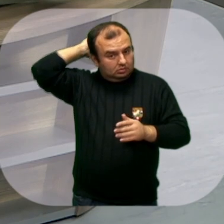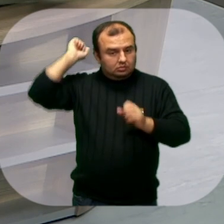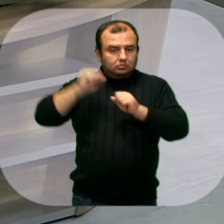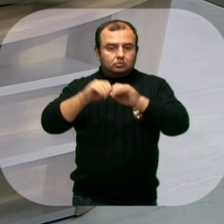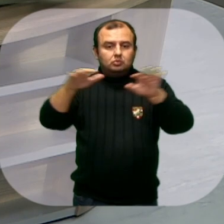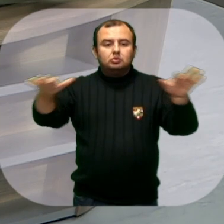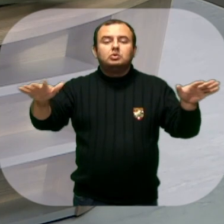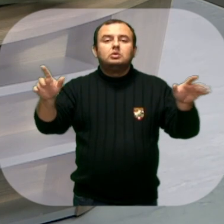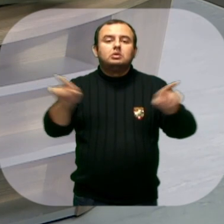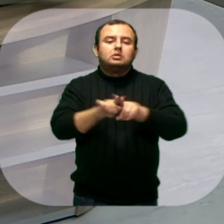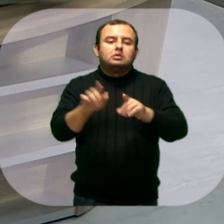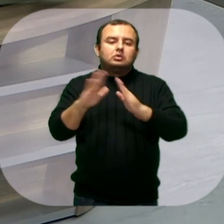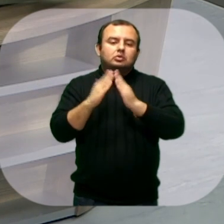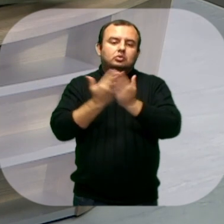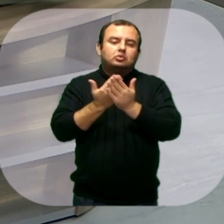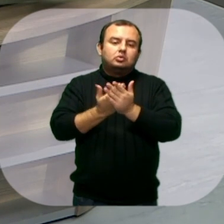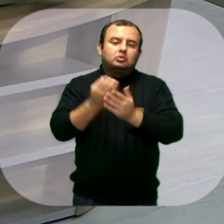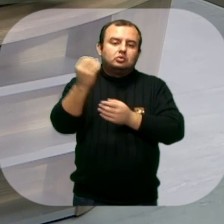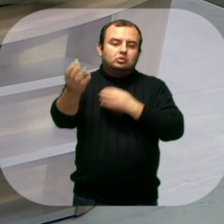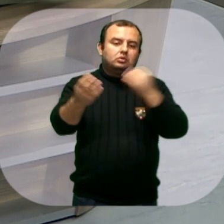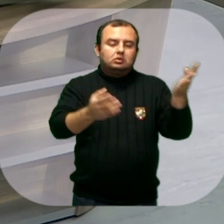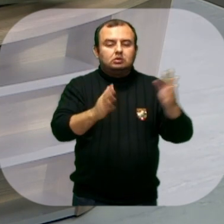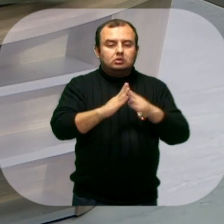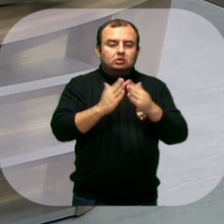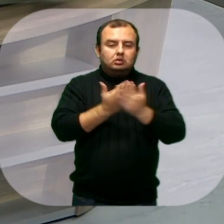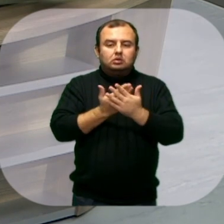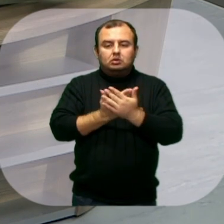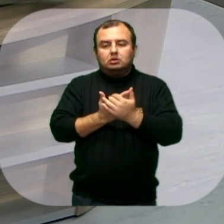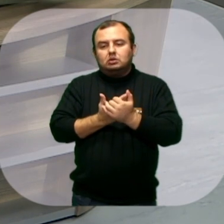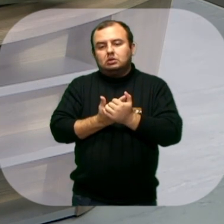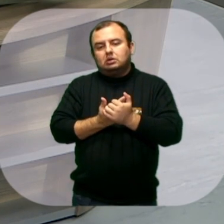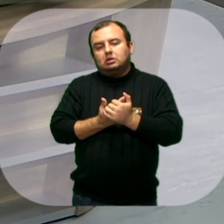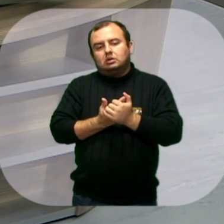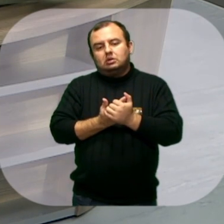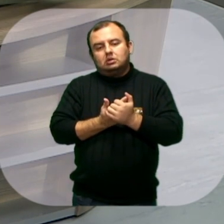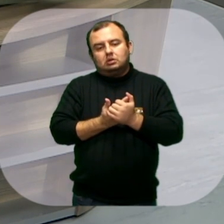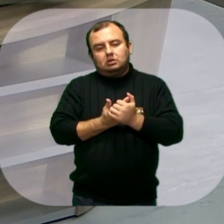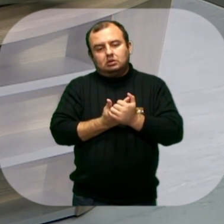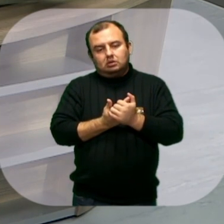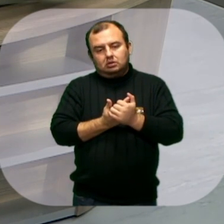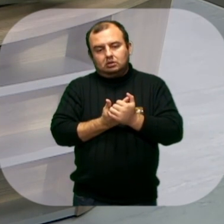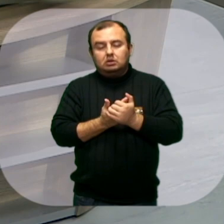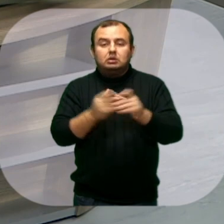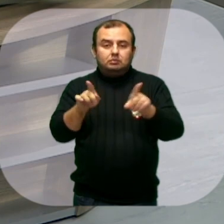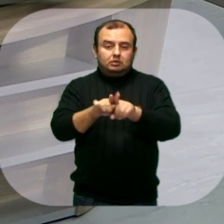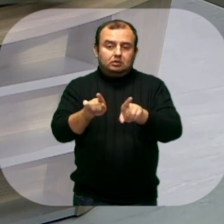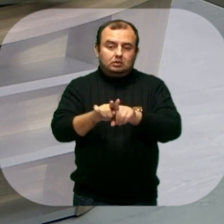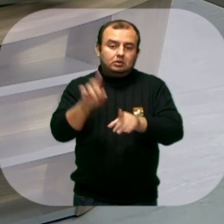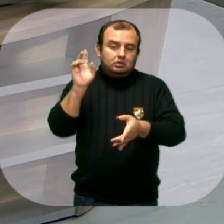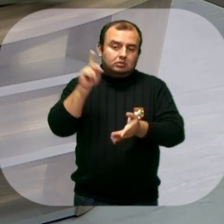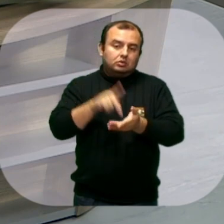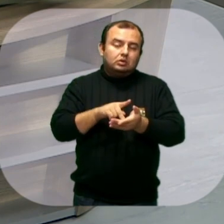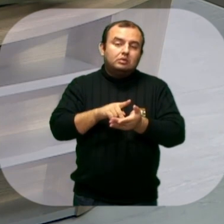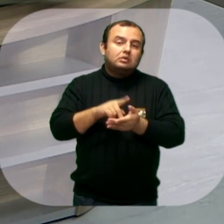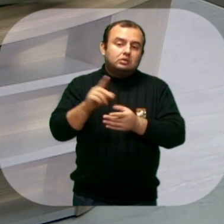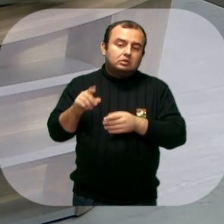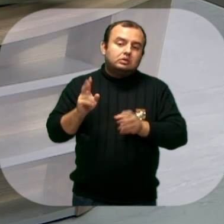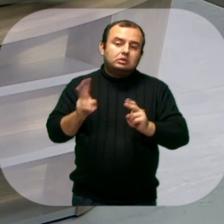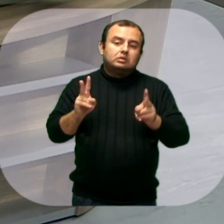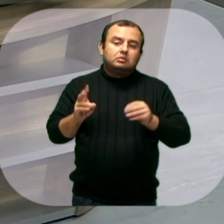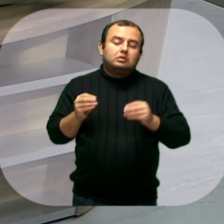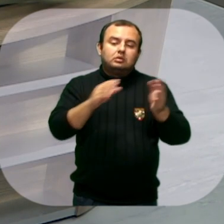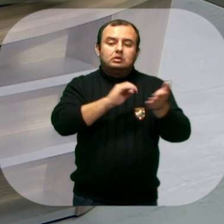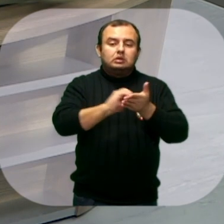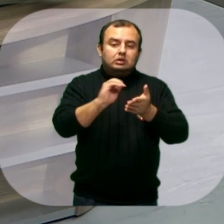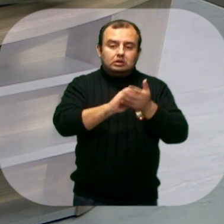repente, entregar em cada escola pelo menos 1 ou 2 exemplares para ficar nas bibliotecas escolares também? Na verdade, nós levamos sempre para a